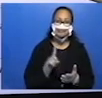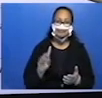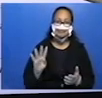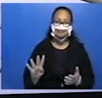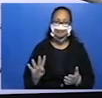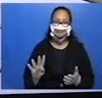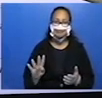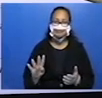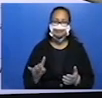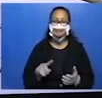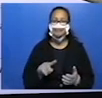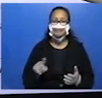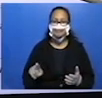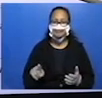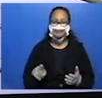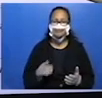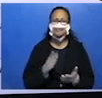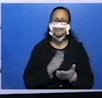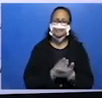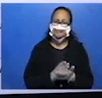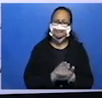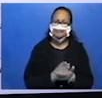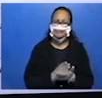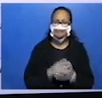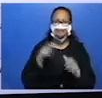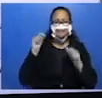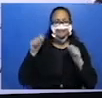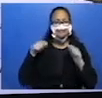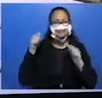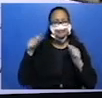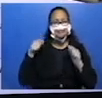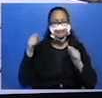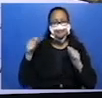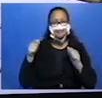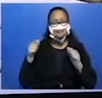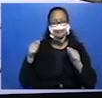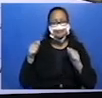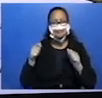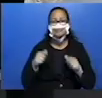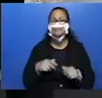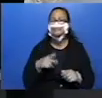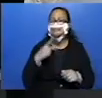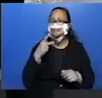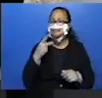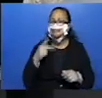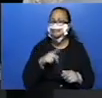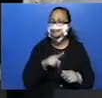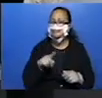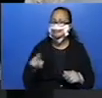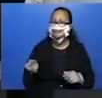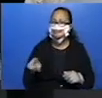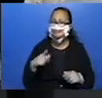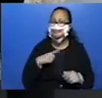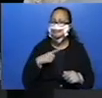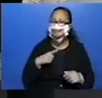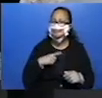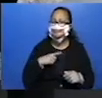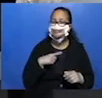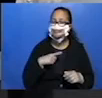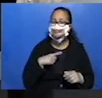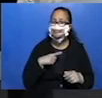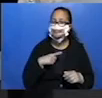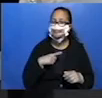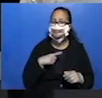você pausar a sua videoaula. E eu quero aproveitar aqui para falar para vocês que vocês têm que assistir